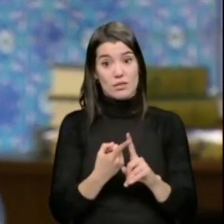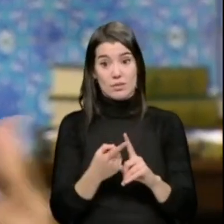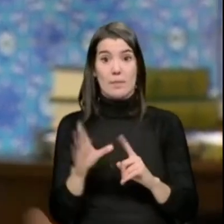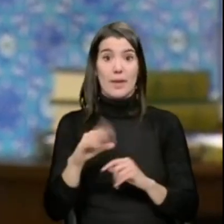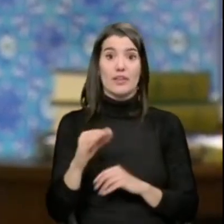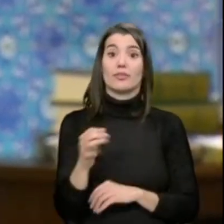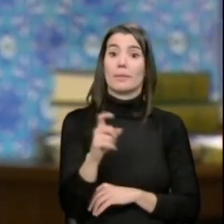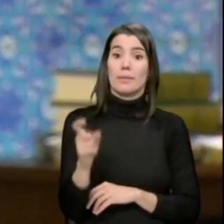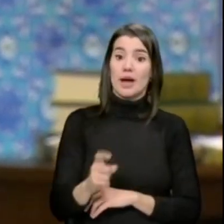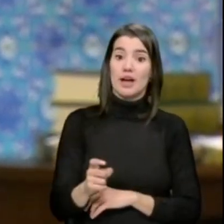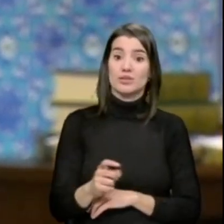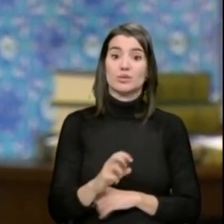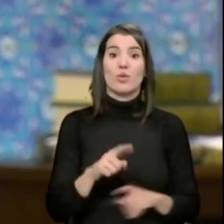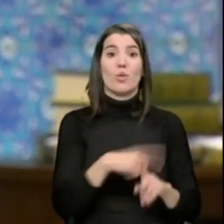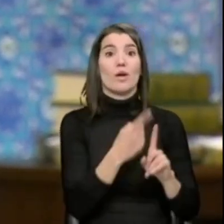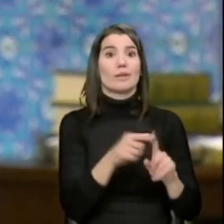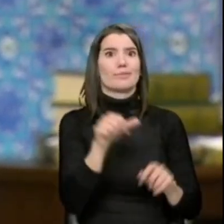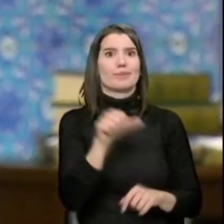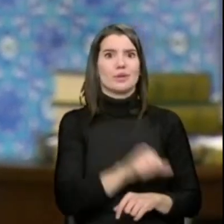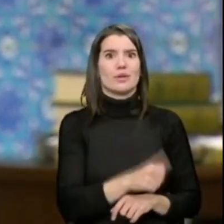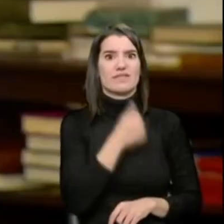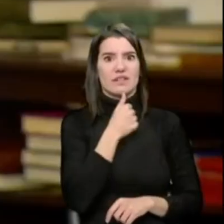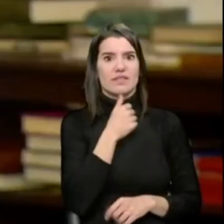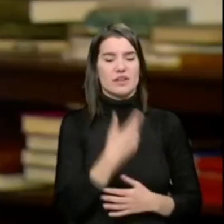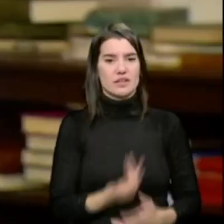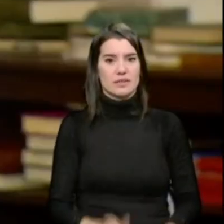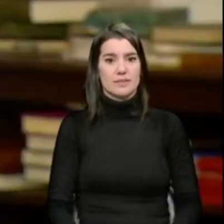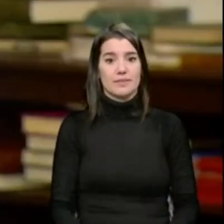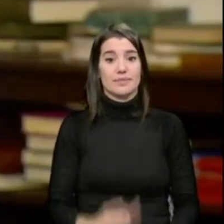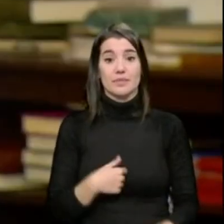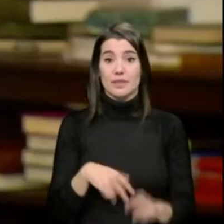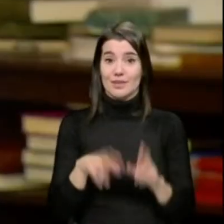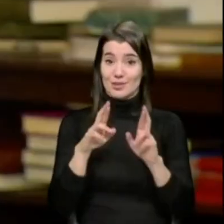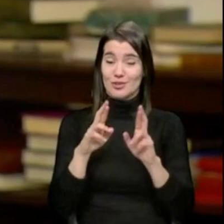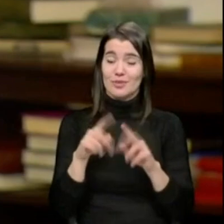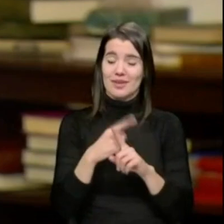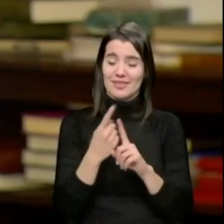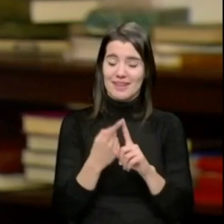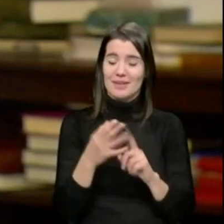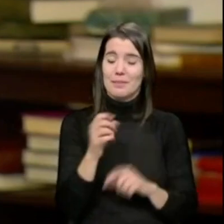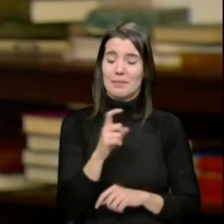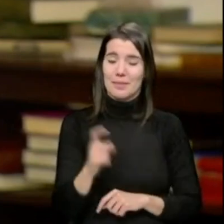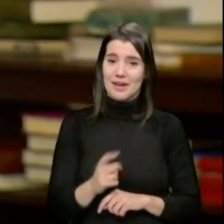um ano mais agressivo? Eu espero que seja um ano mais pacífico,